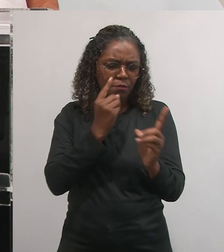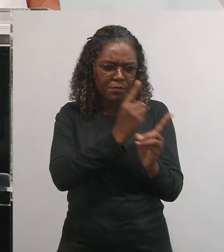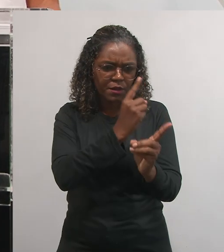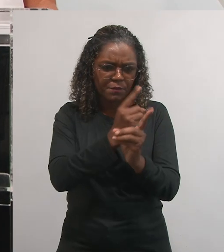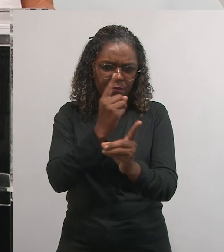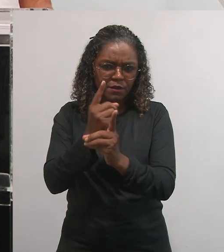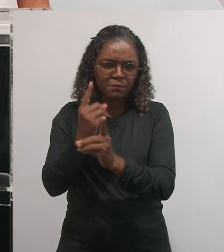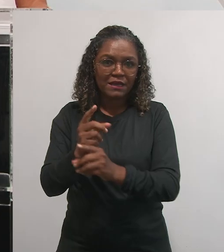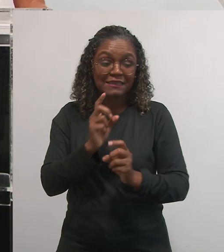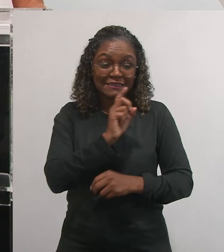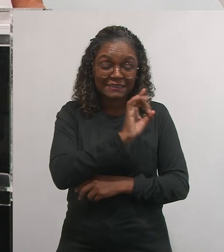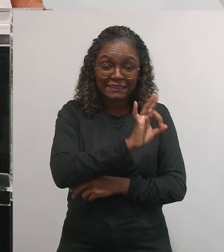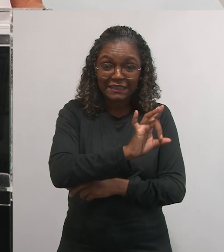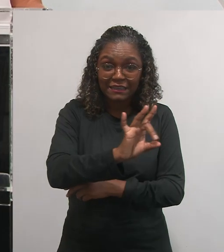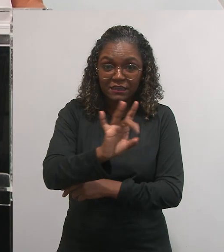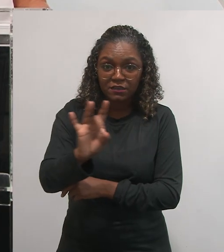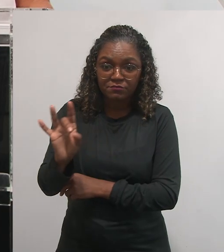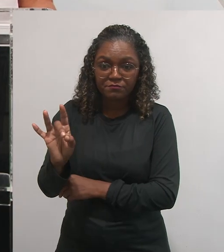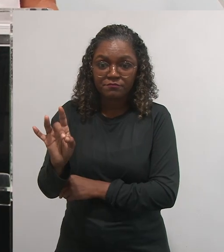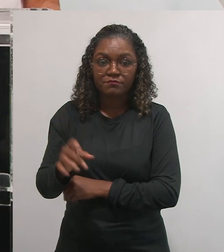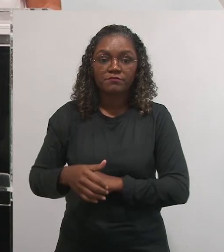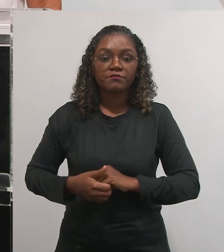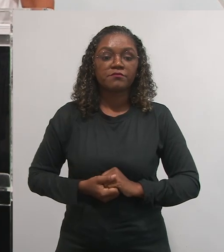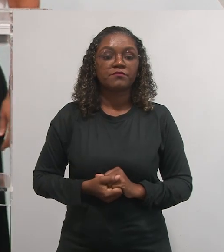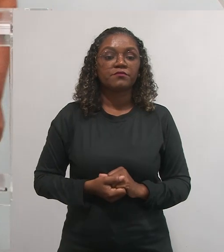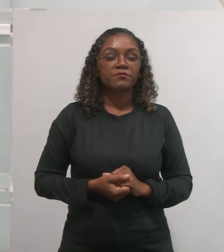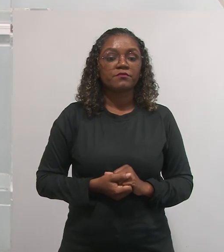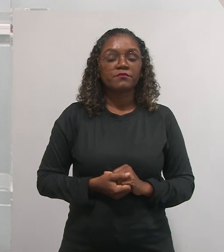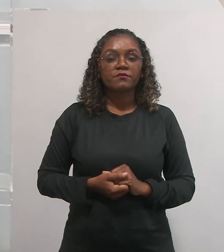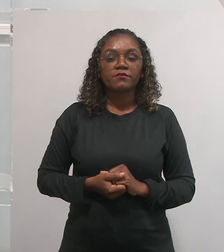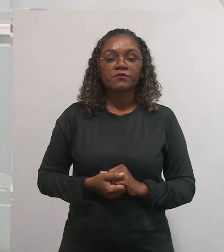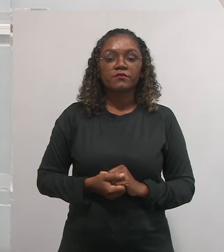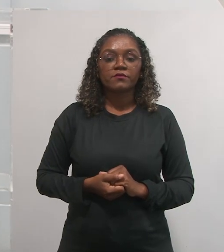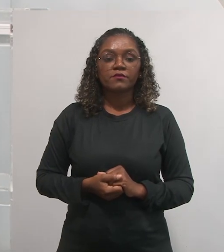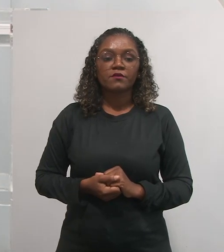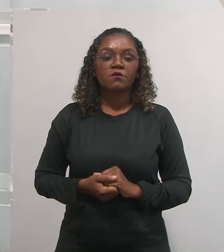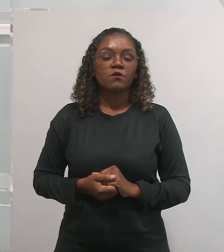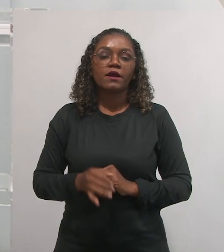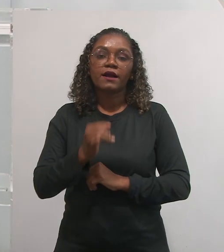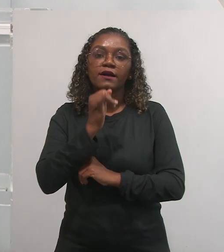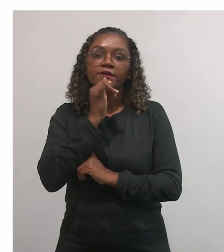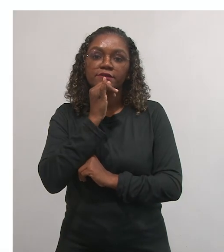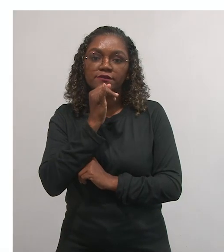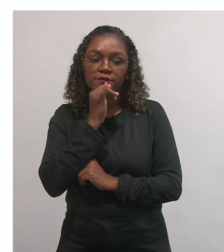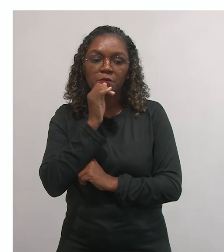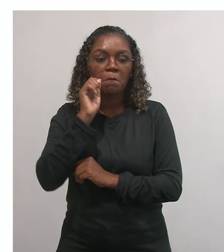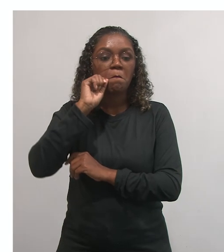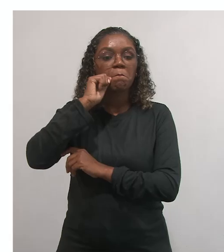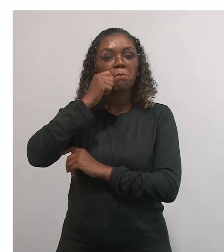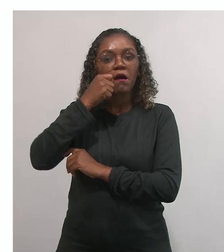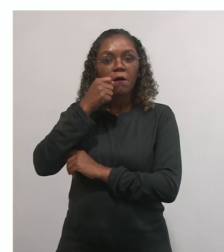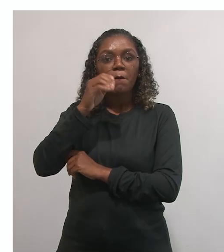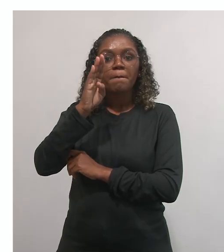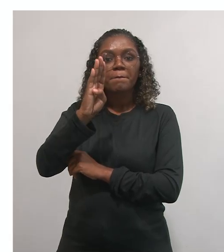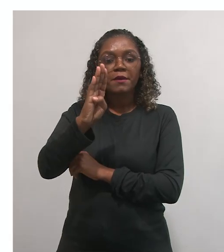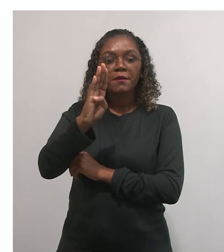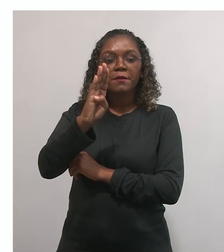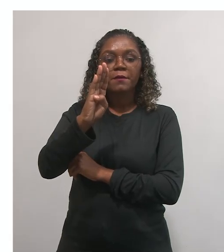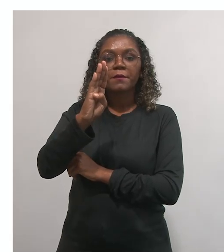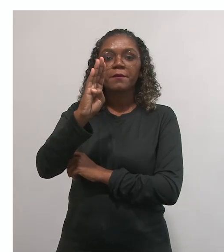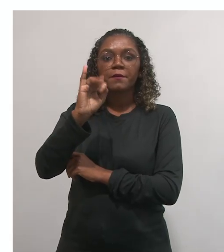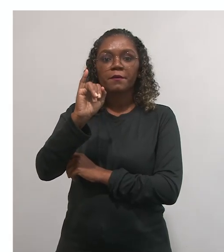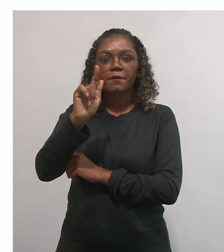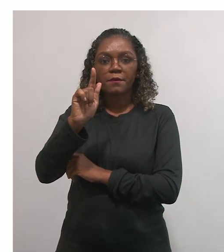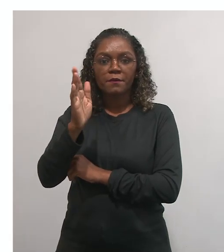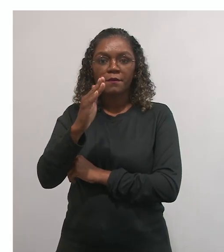produto eu vou achar a venda de cada produto então quantas unidades de pão Big Brother Eu vendi no mês